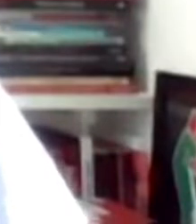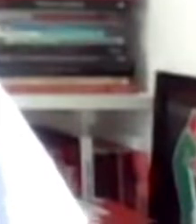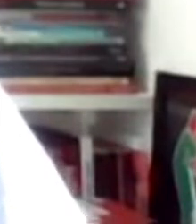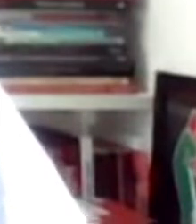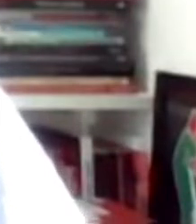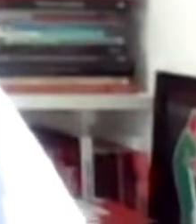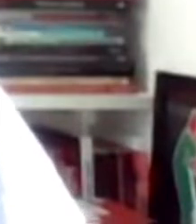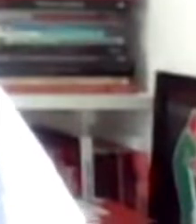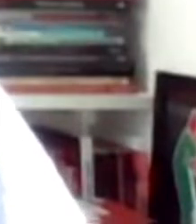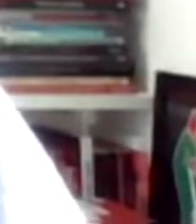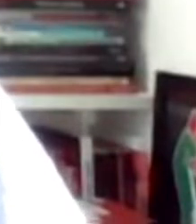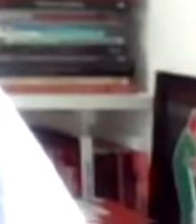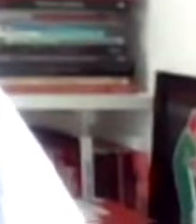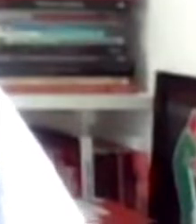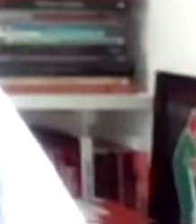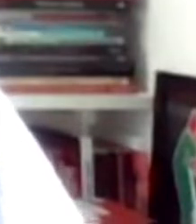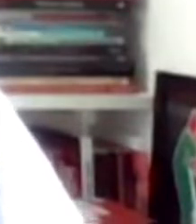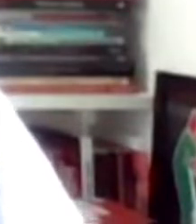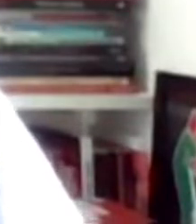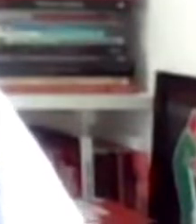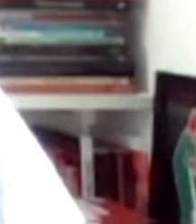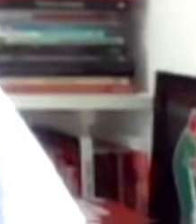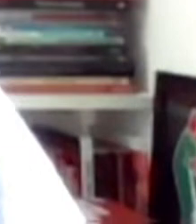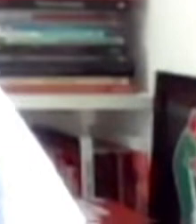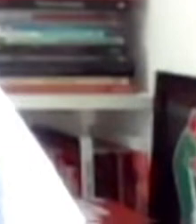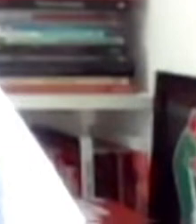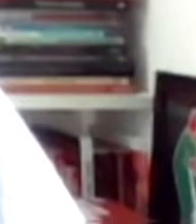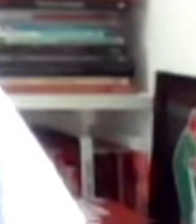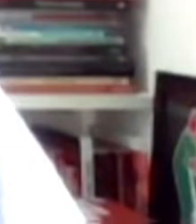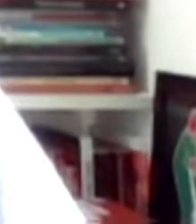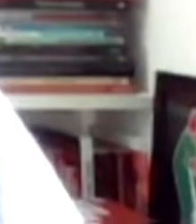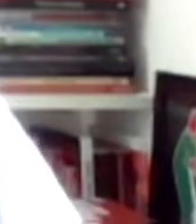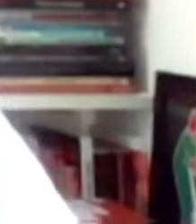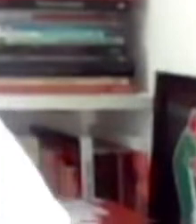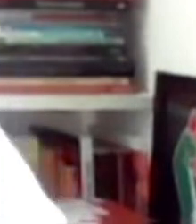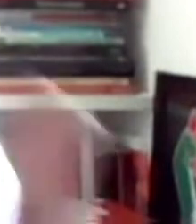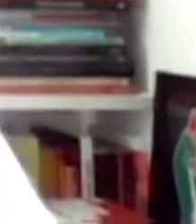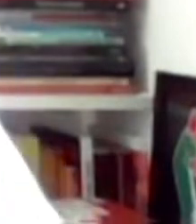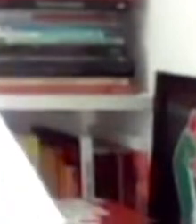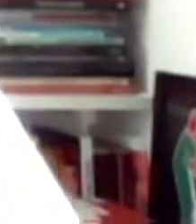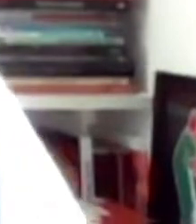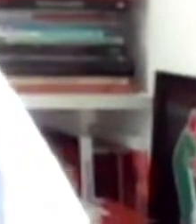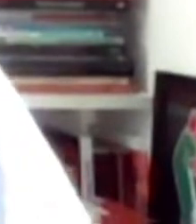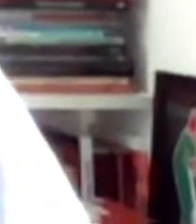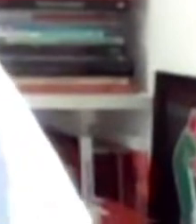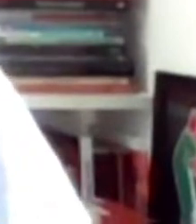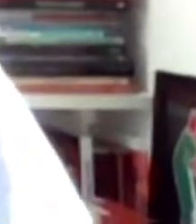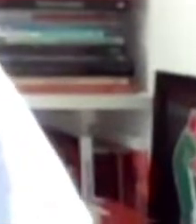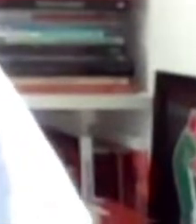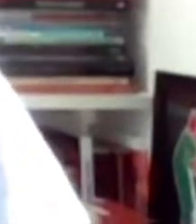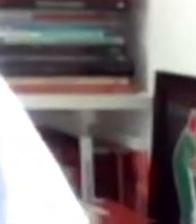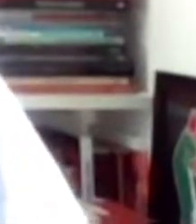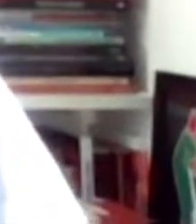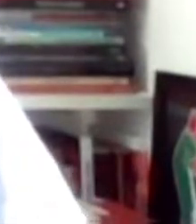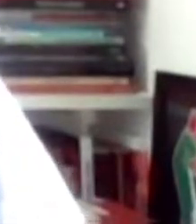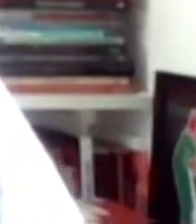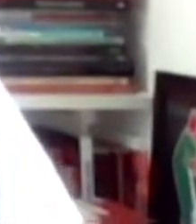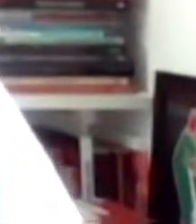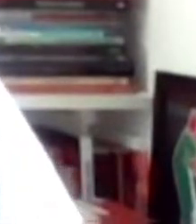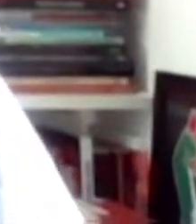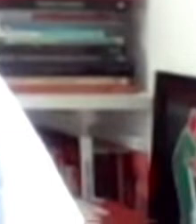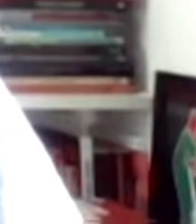né? Então, a lógica de depósito de crianças, uma lógica de que os pais responsáveis vão trabalhar e precisa ter um lugar para deixar essas crianças. E como a André muito bem